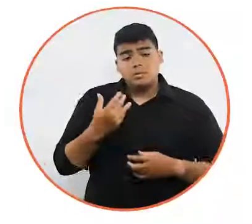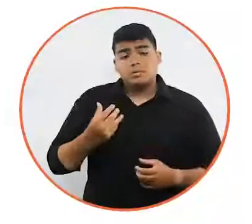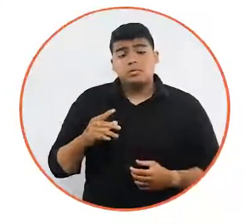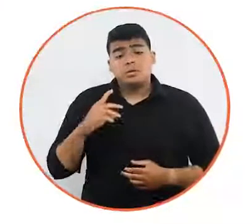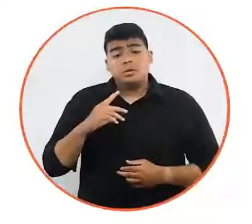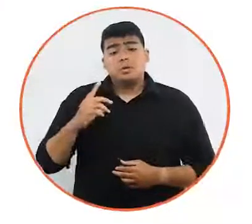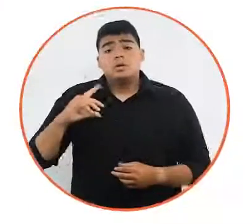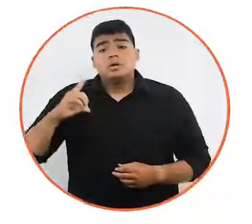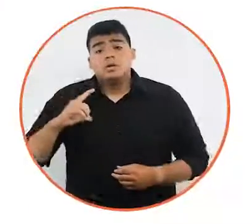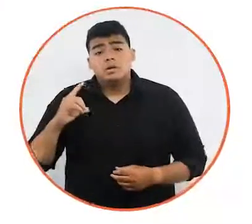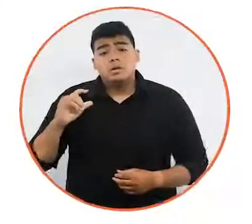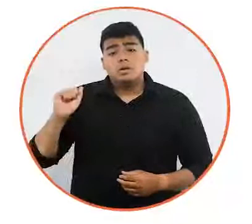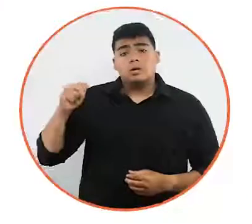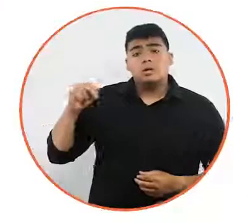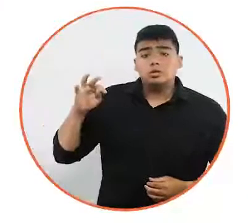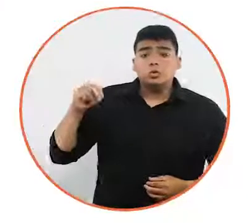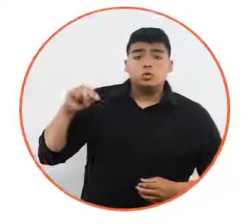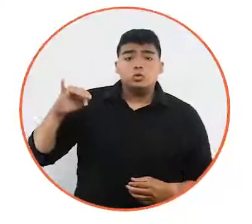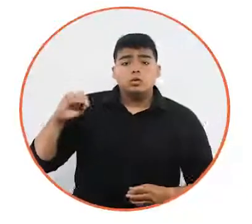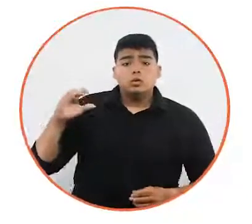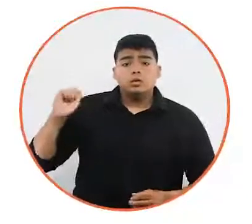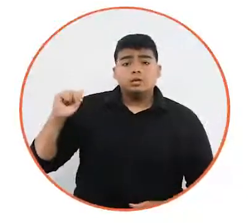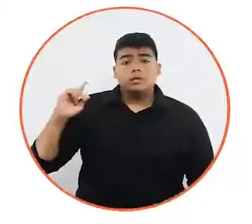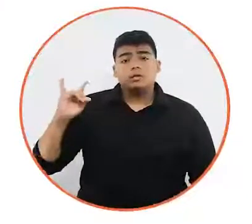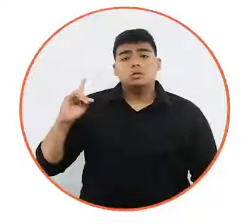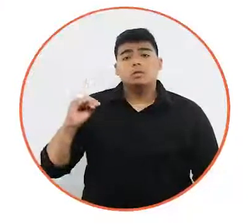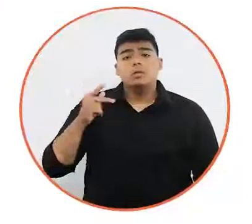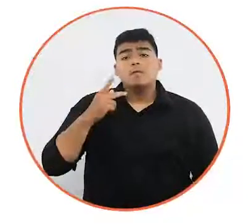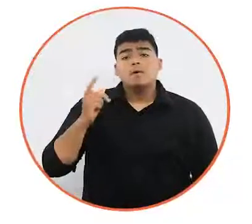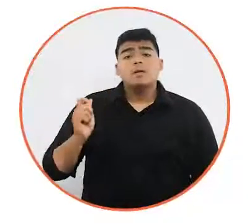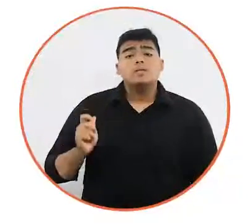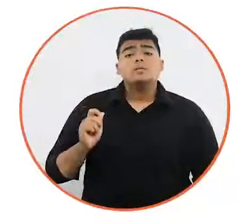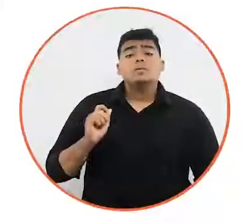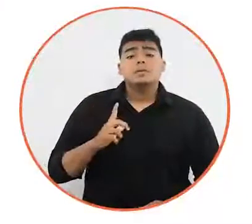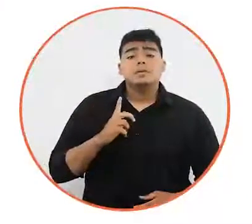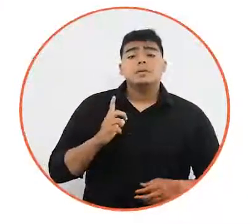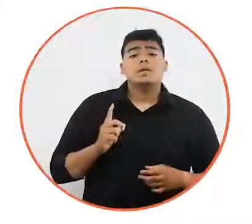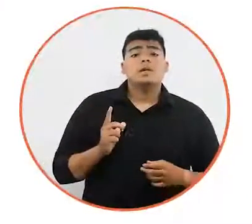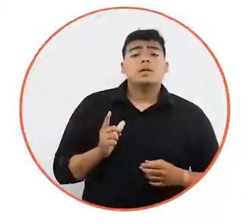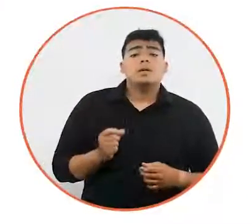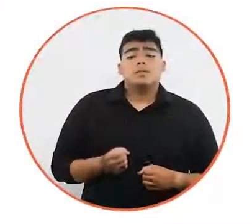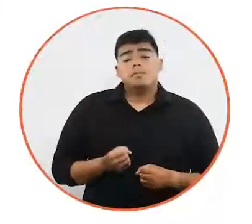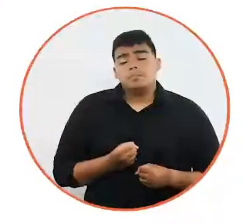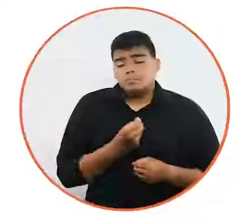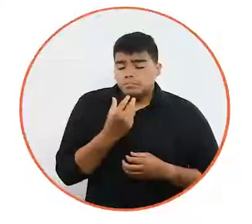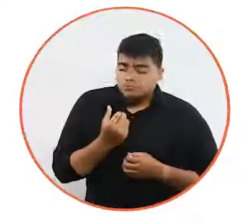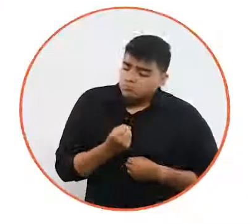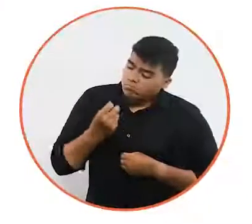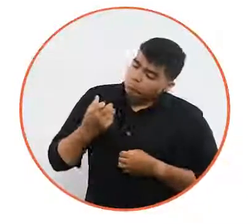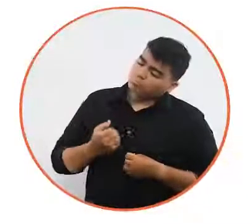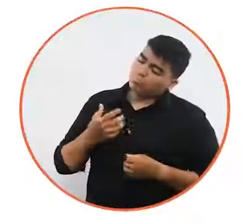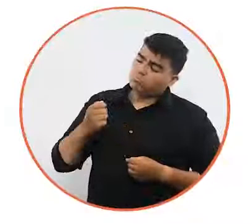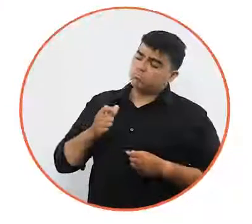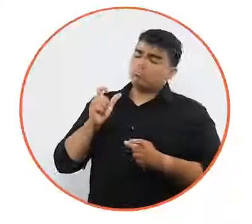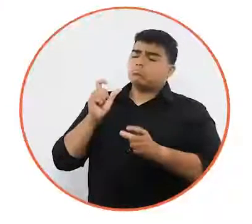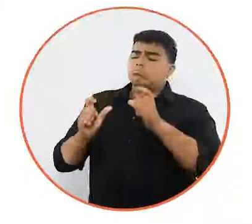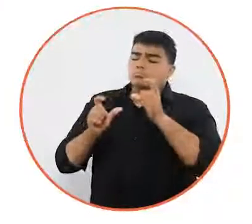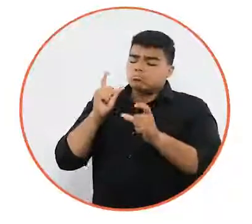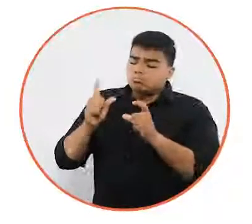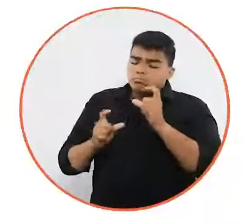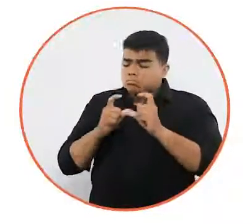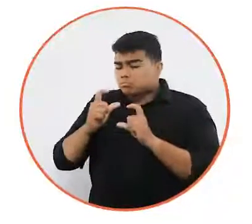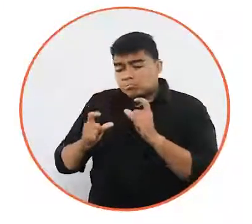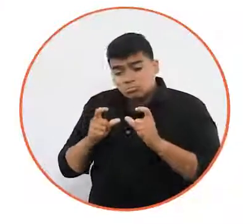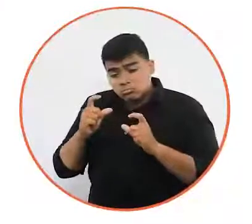veja o que Antônio Cândido vai dizer. A produção literária tira as palavras do nada e as dispõe como